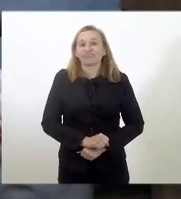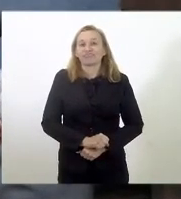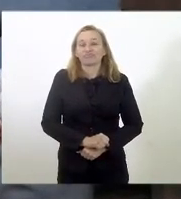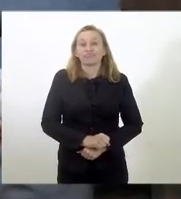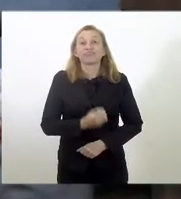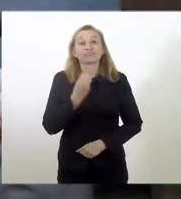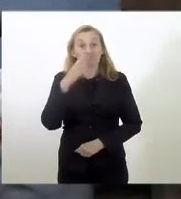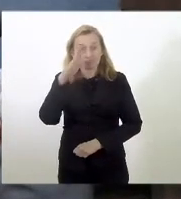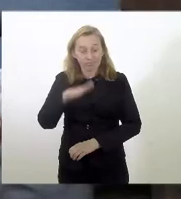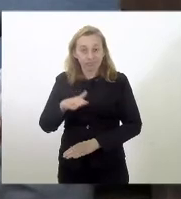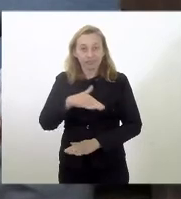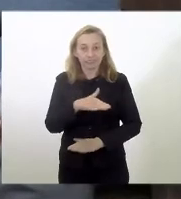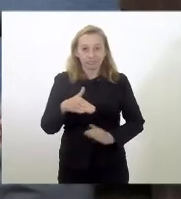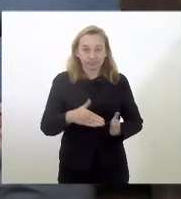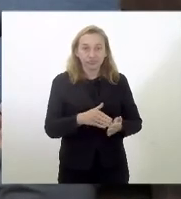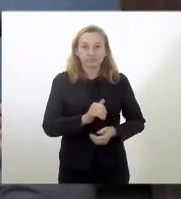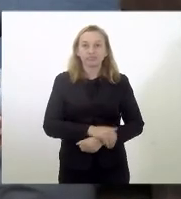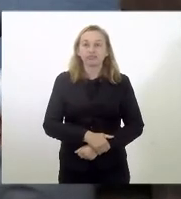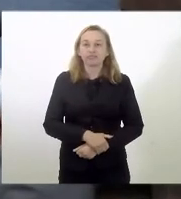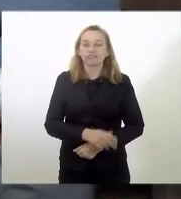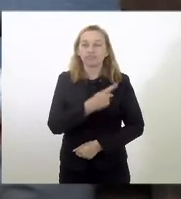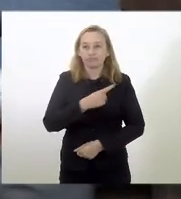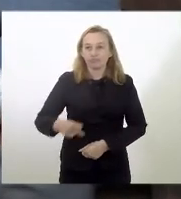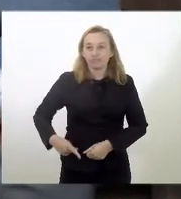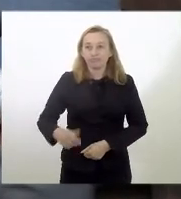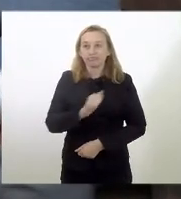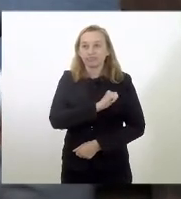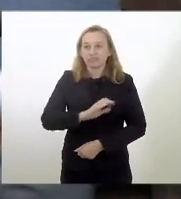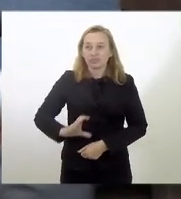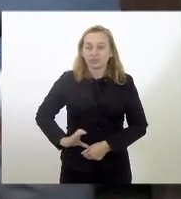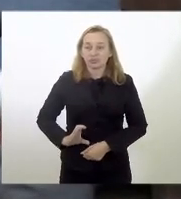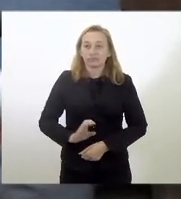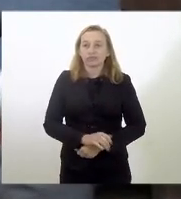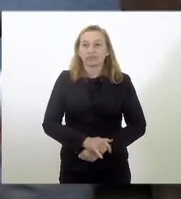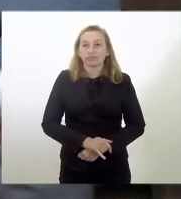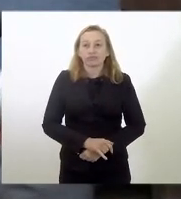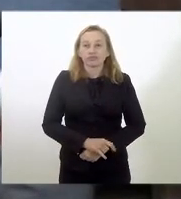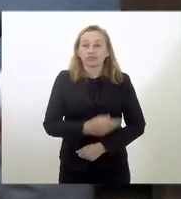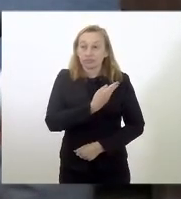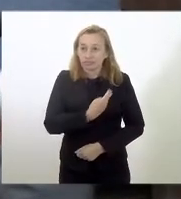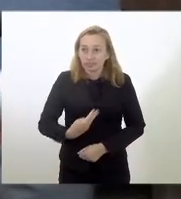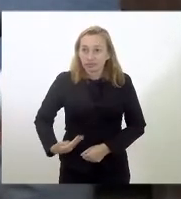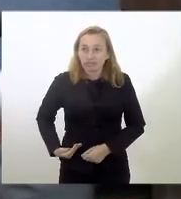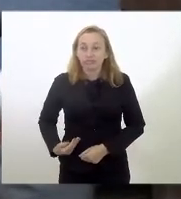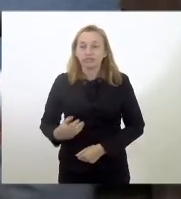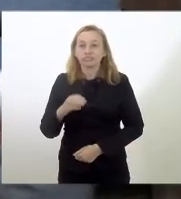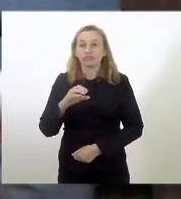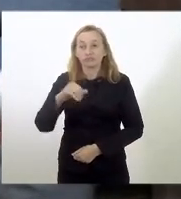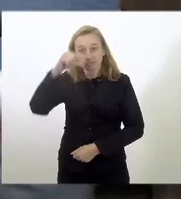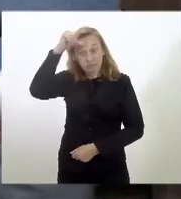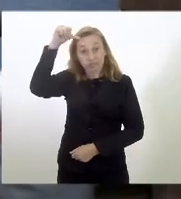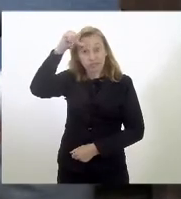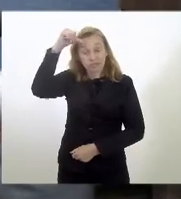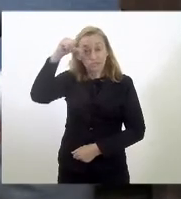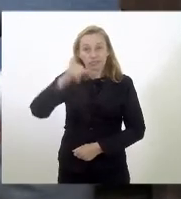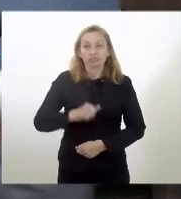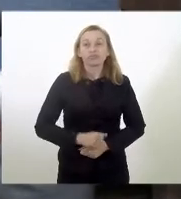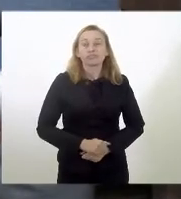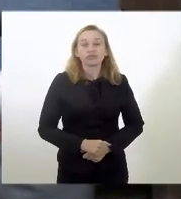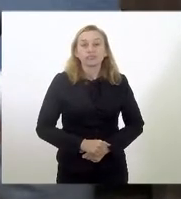presidente. Boa tarde a todos e todas. Presidente André Siciliano, governador Cláudio Castro,